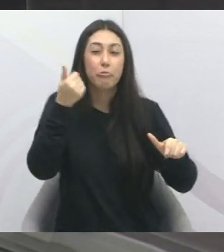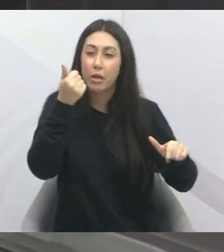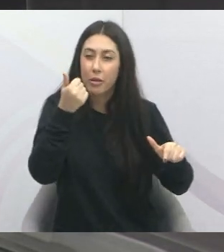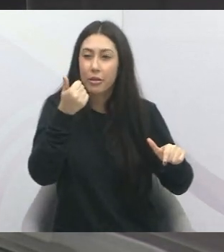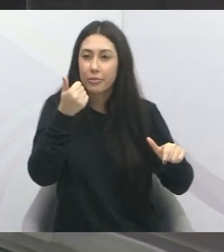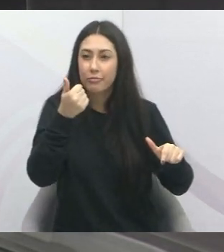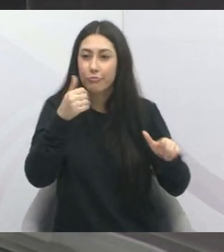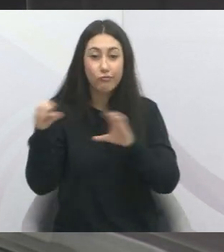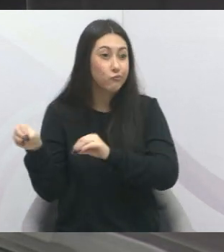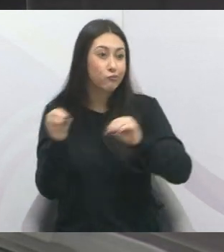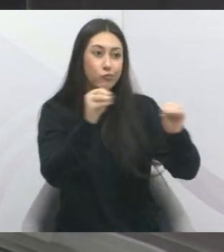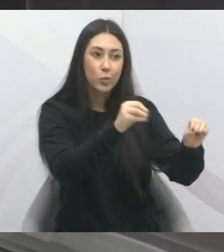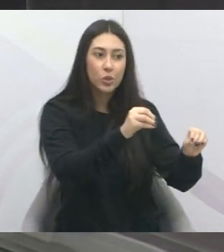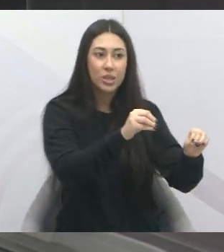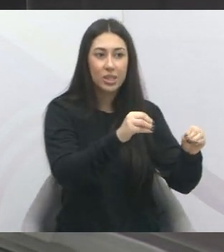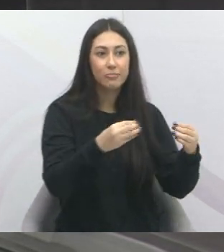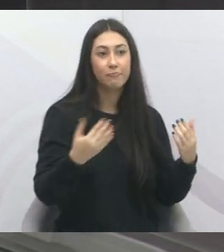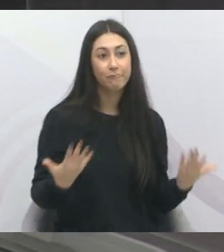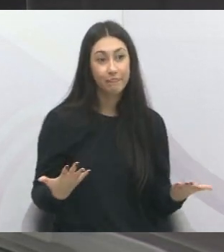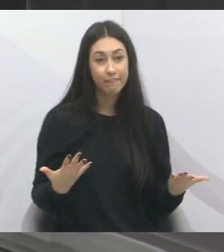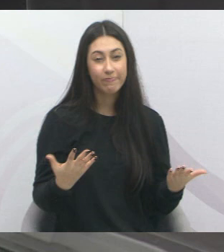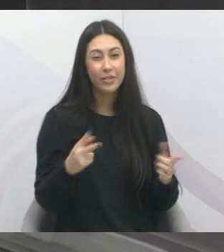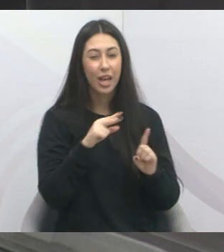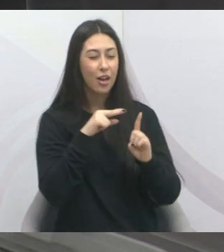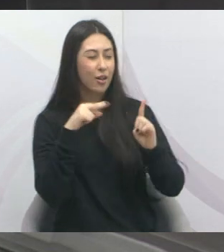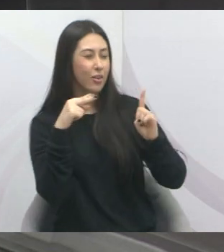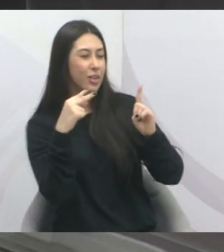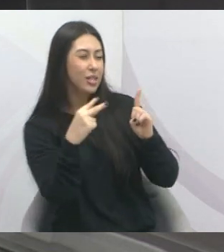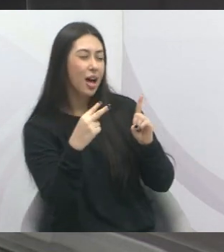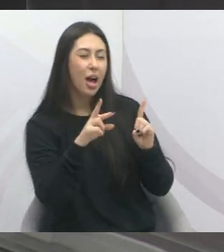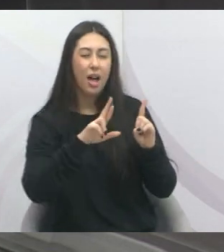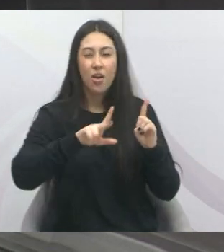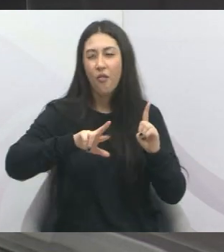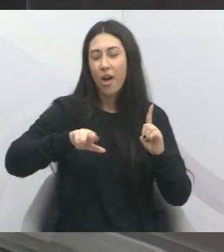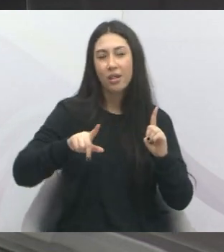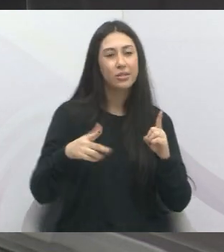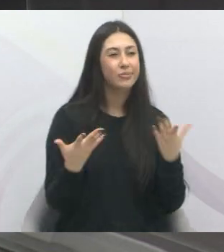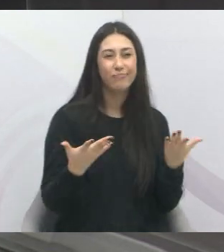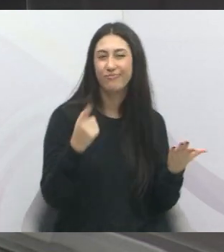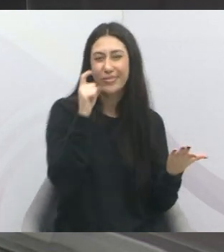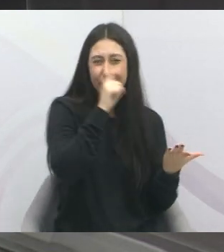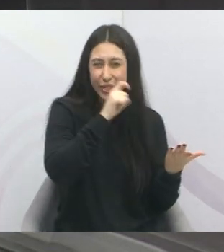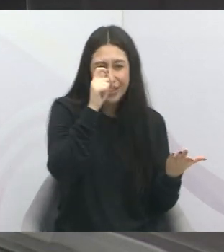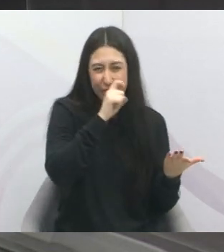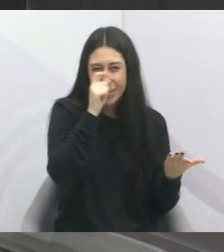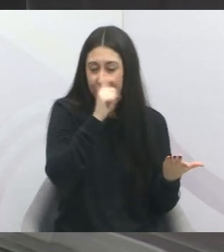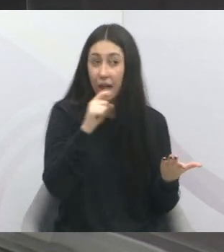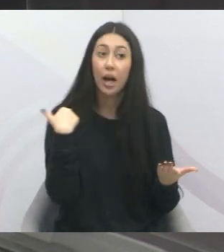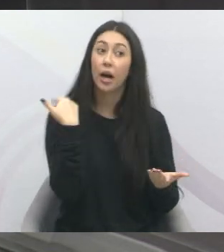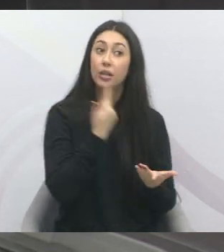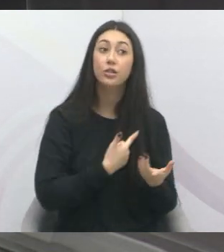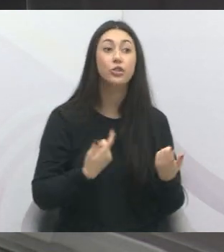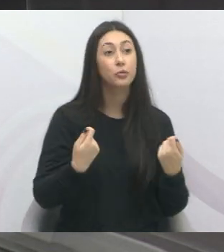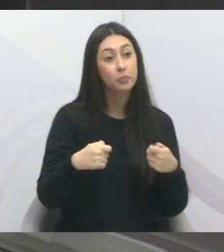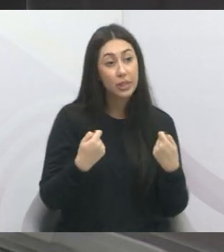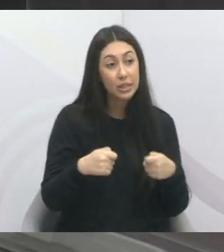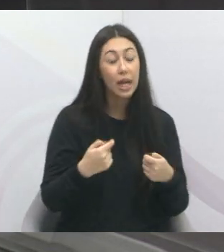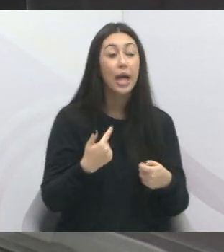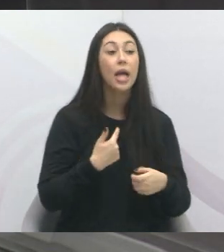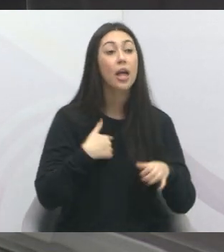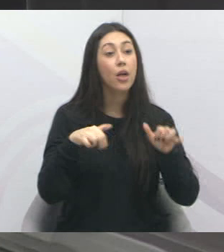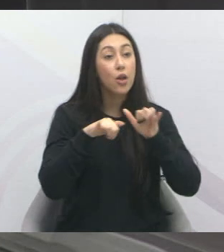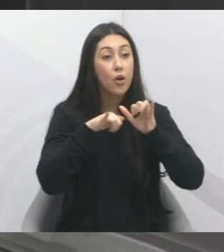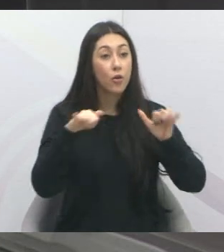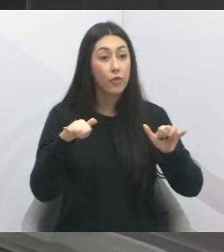residência. Então, essa visão romântica das coisas não existe. A gente tem que botar, e eu pego na linha de frente, o